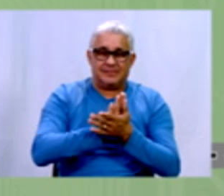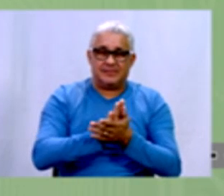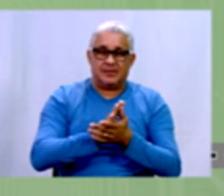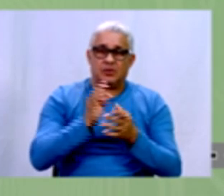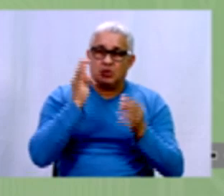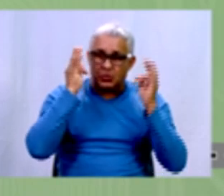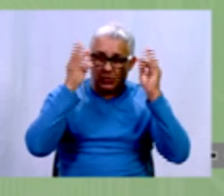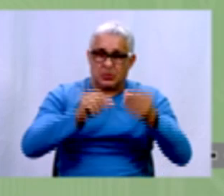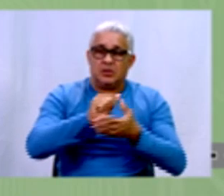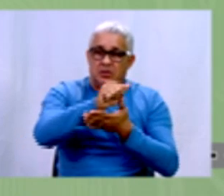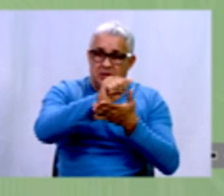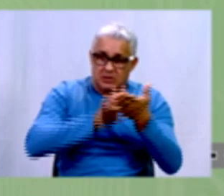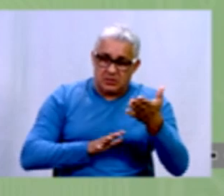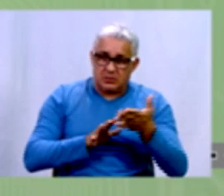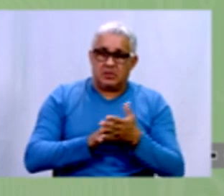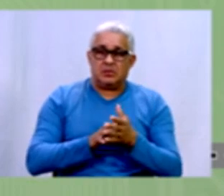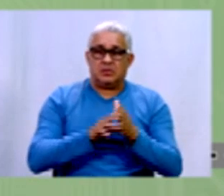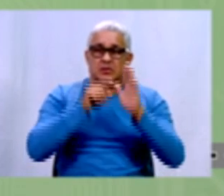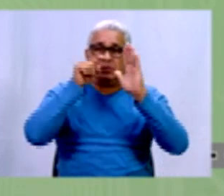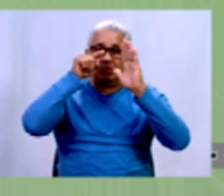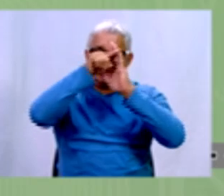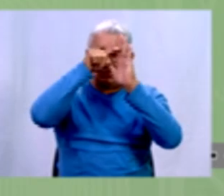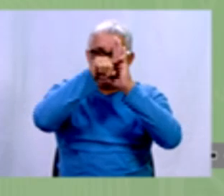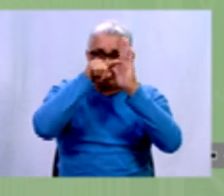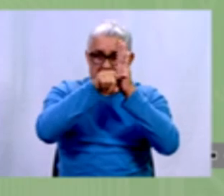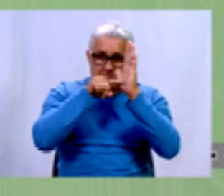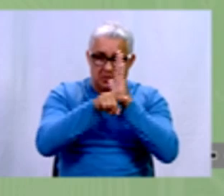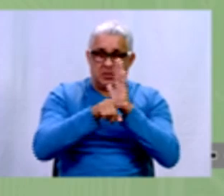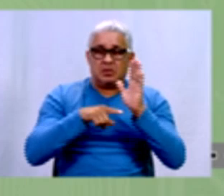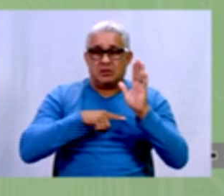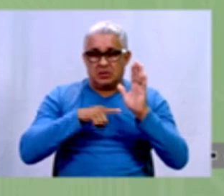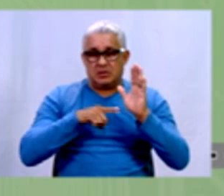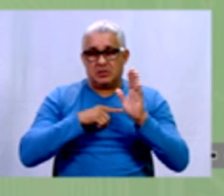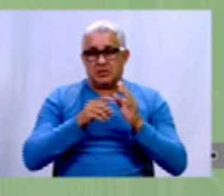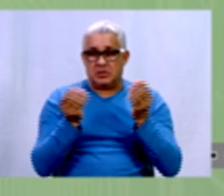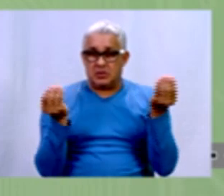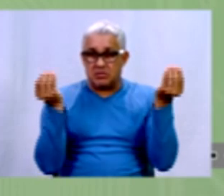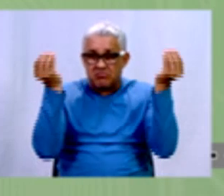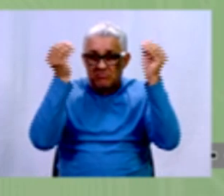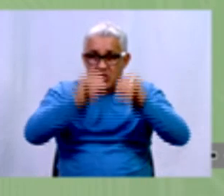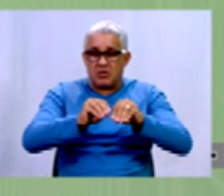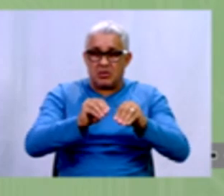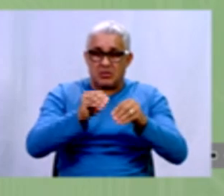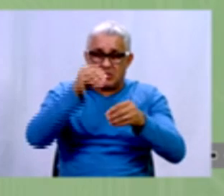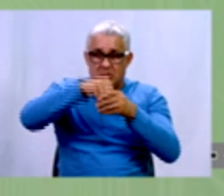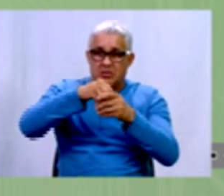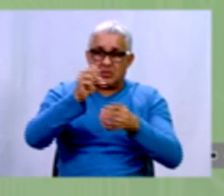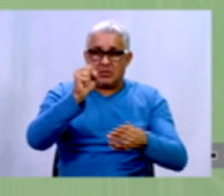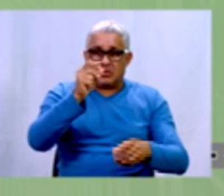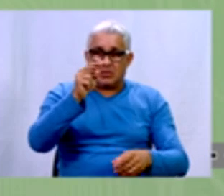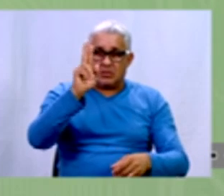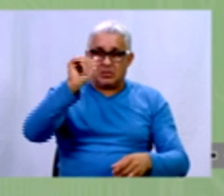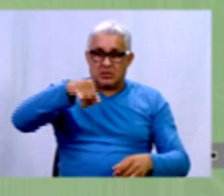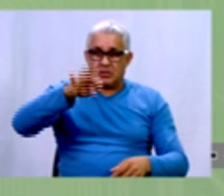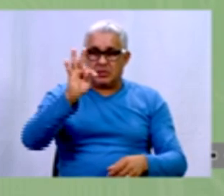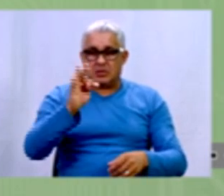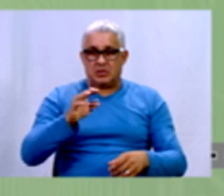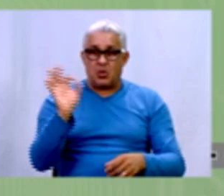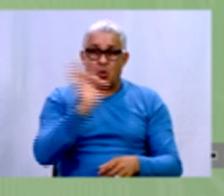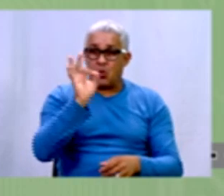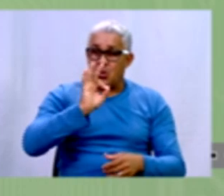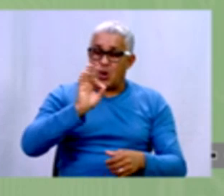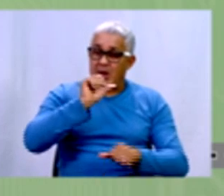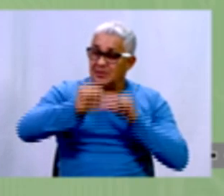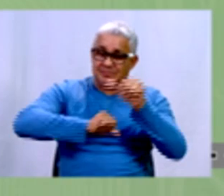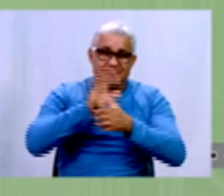atividades os requisitos que foram colocados para o sprint, o ideal é que não ocorra nenhuma